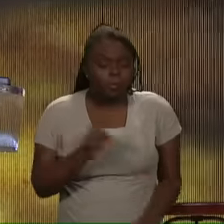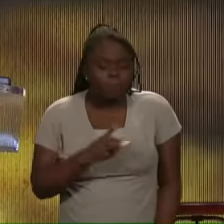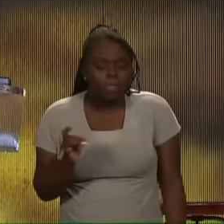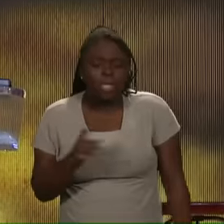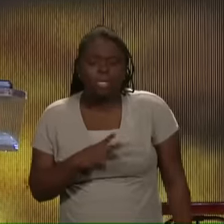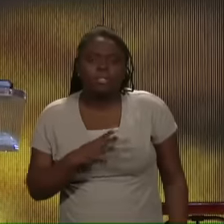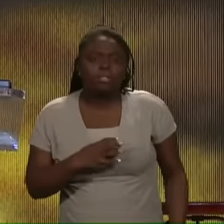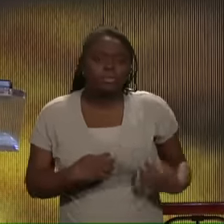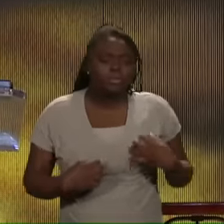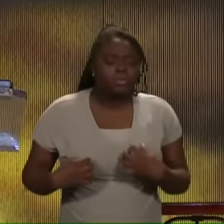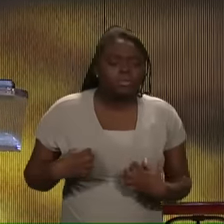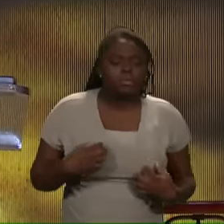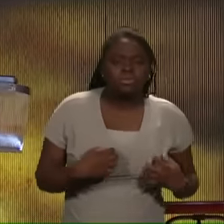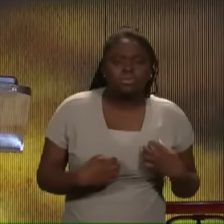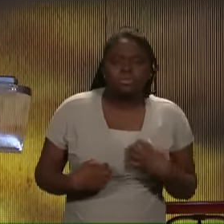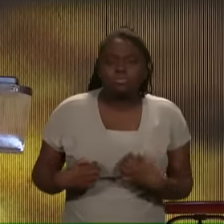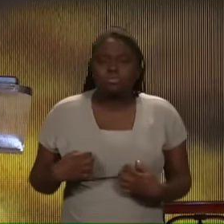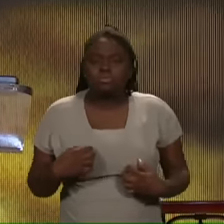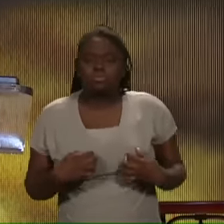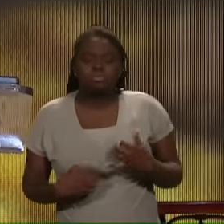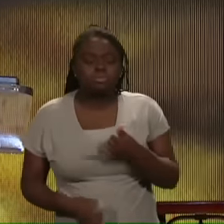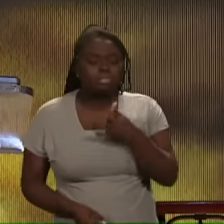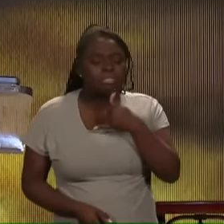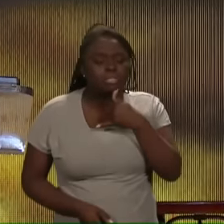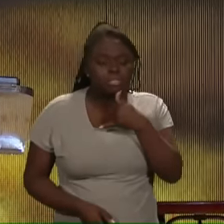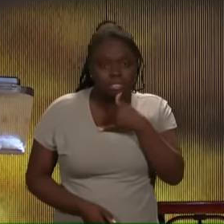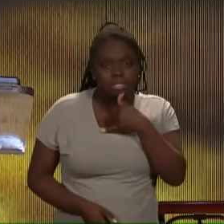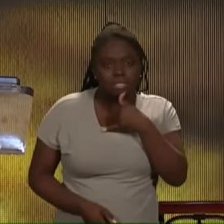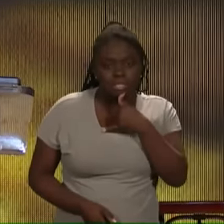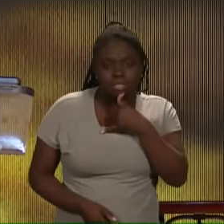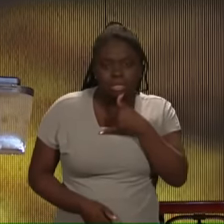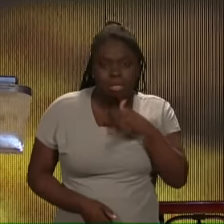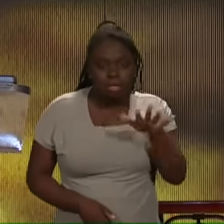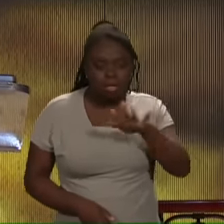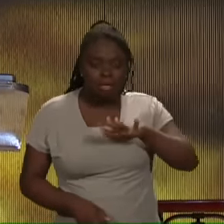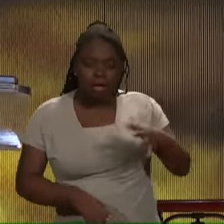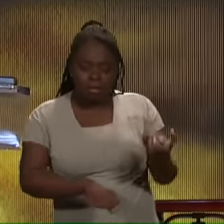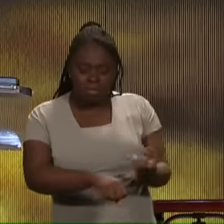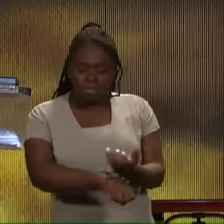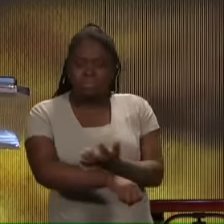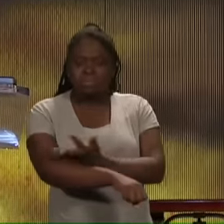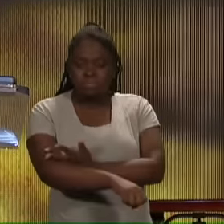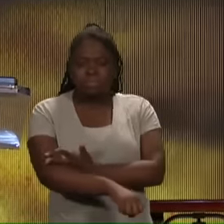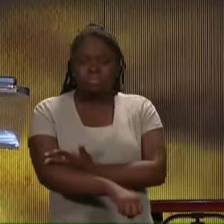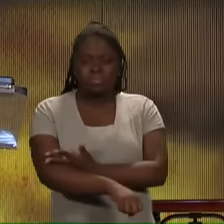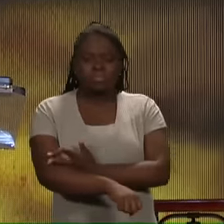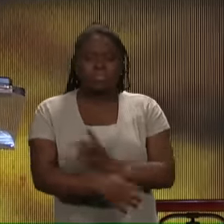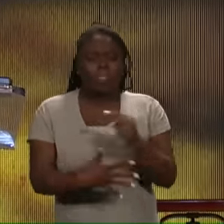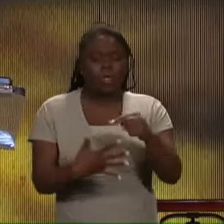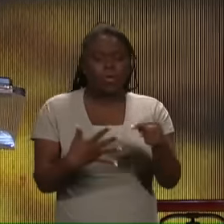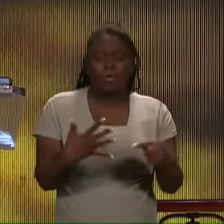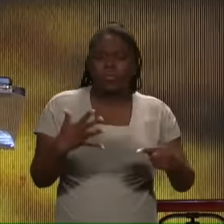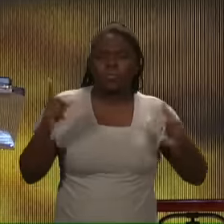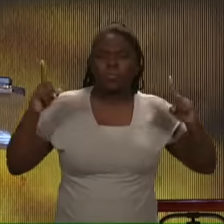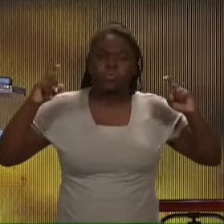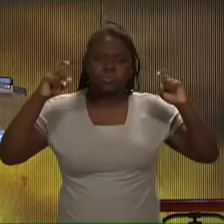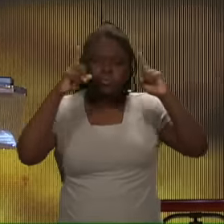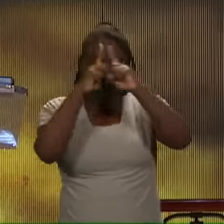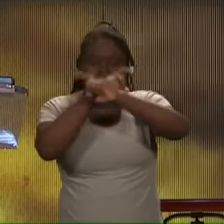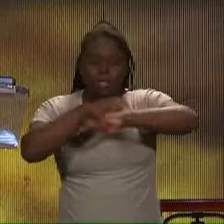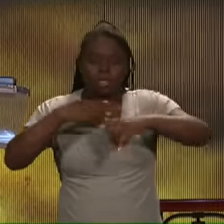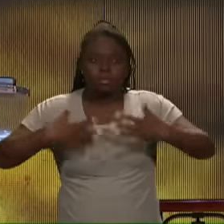da amargura, do desgosto, daquelas feridas emocionais, aquelas coisas assim tão